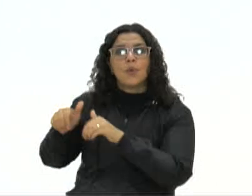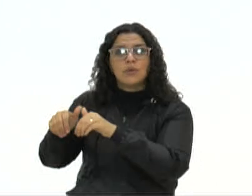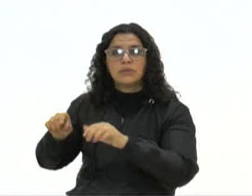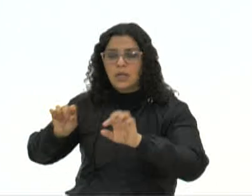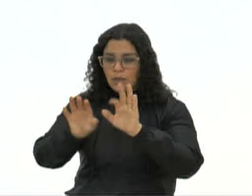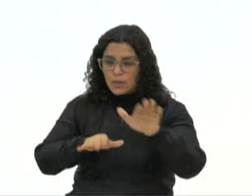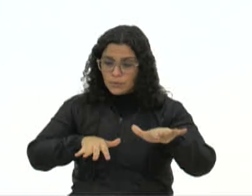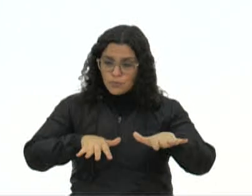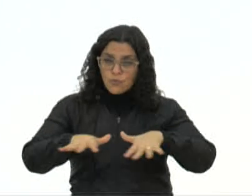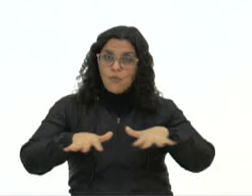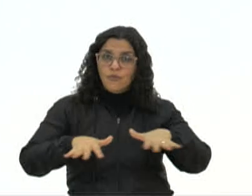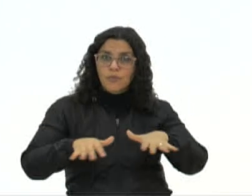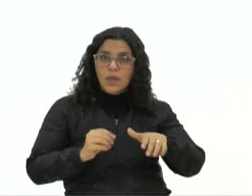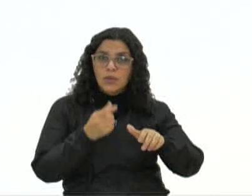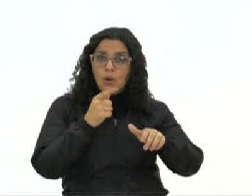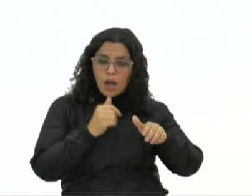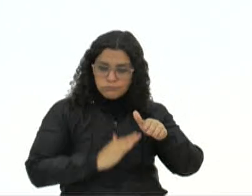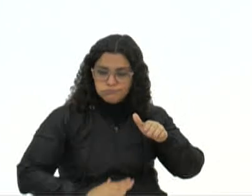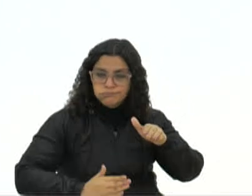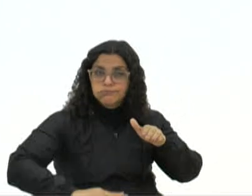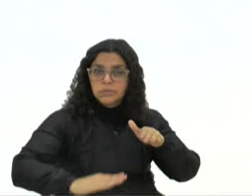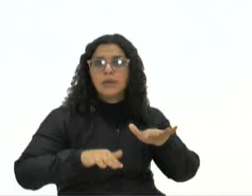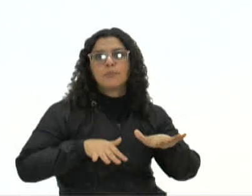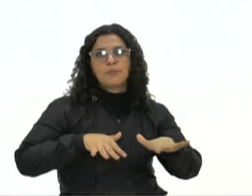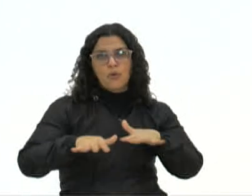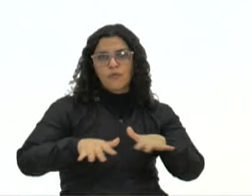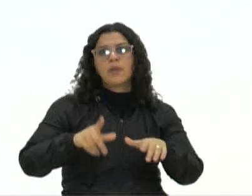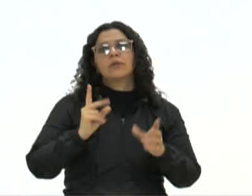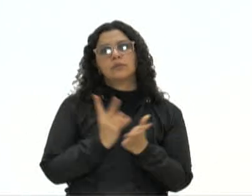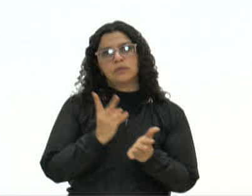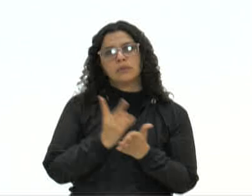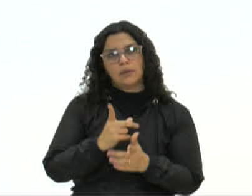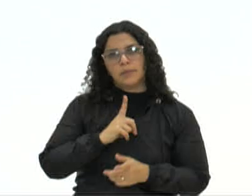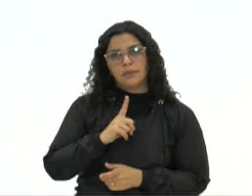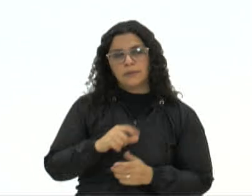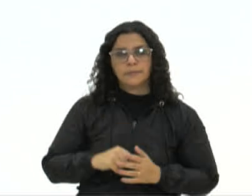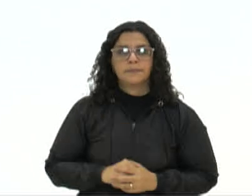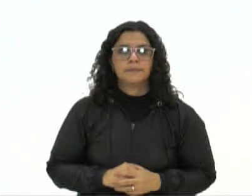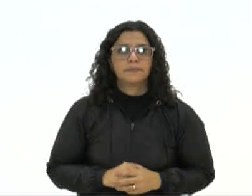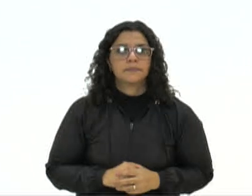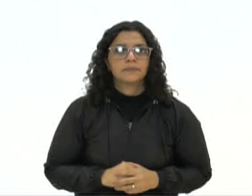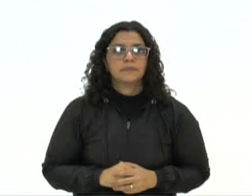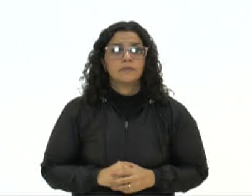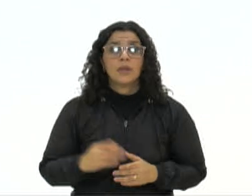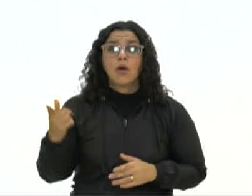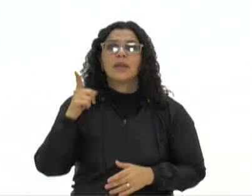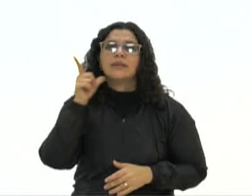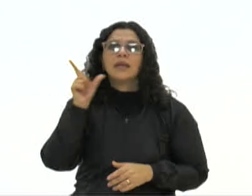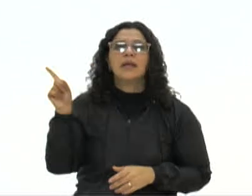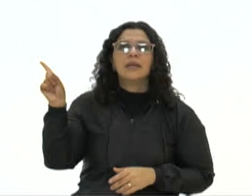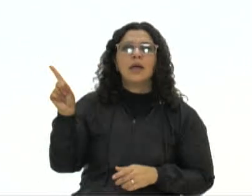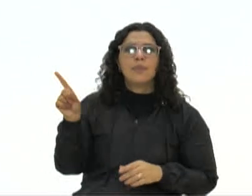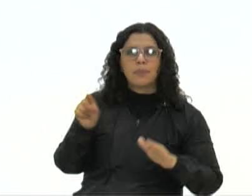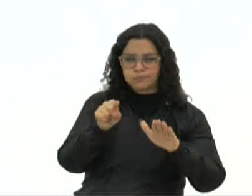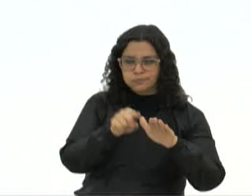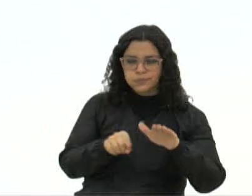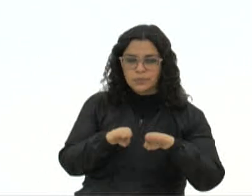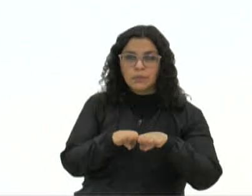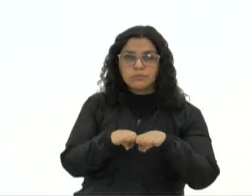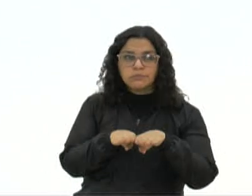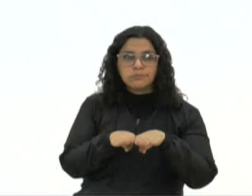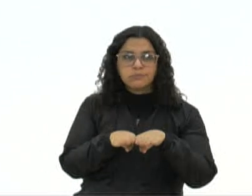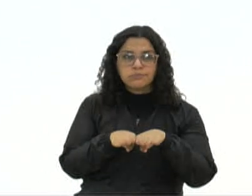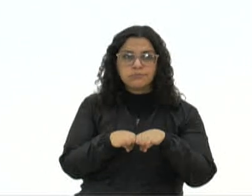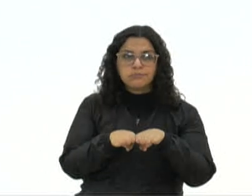essa movimentação ali traz uma atividade sísmica muito grande. Tem um bloquinho de diagrama aqui para a gente